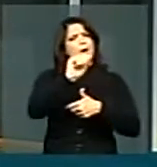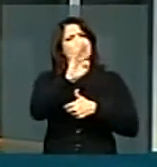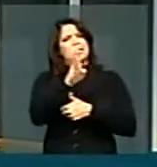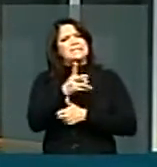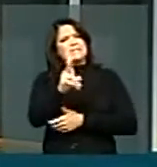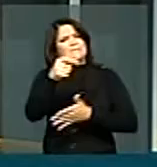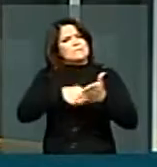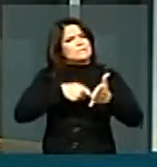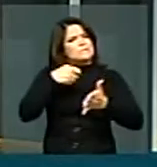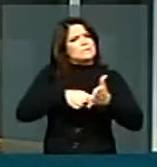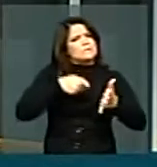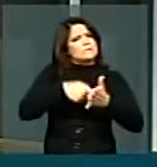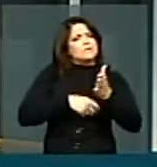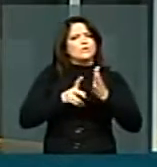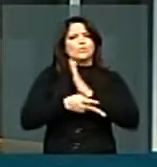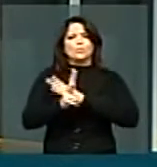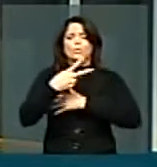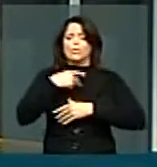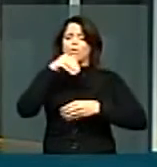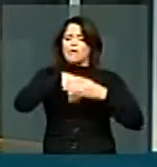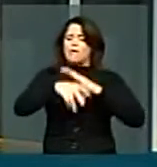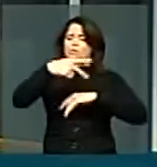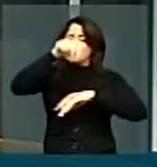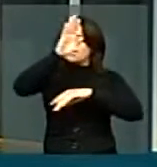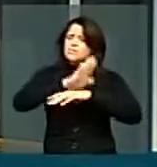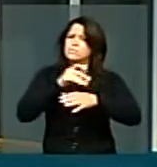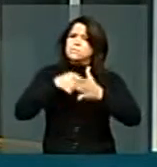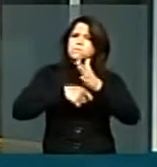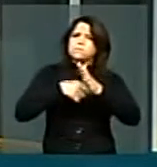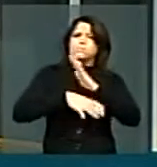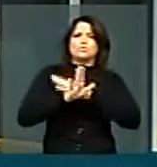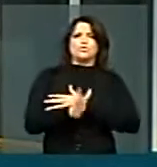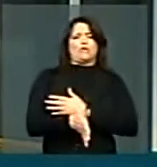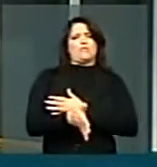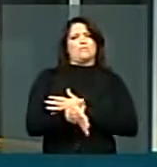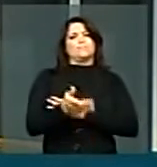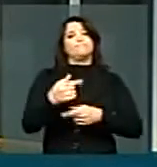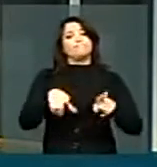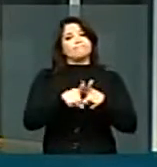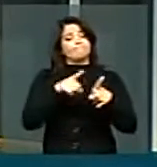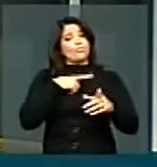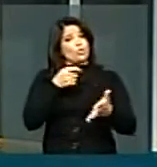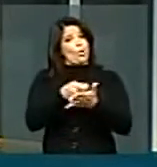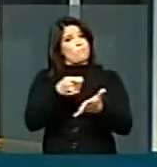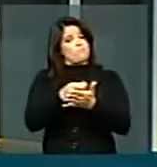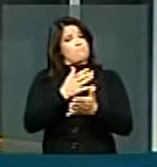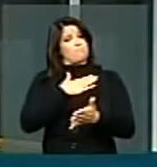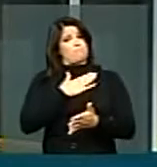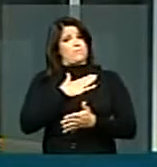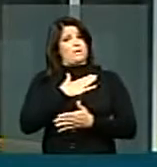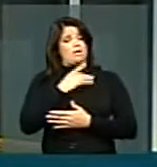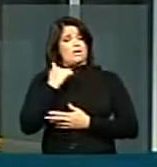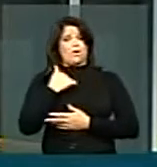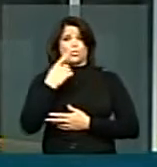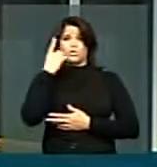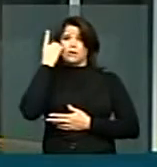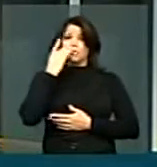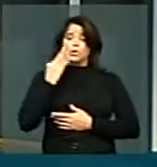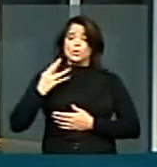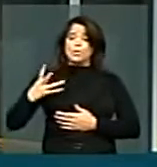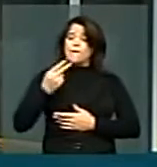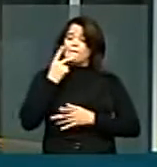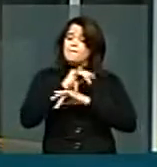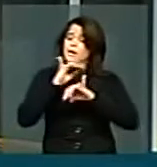do Brasil já teve no nosso país, e também é um dever como parlamentar dizer que todos